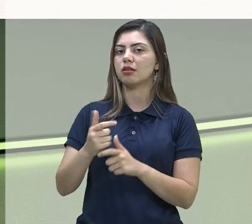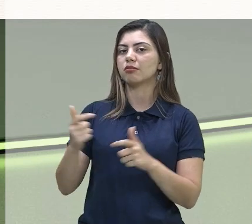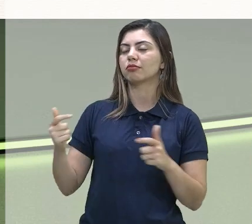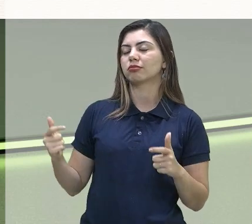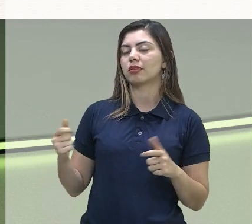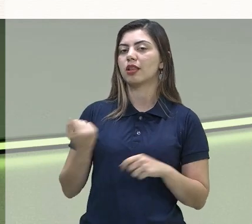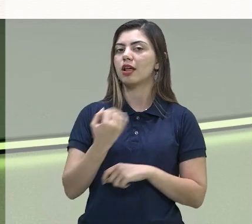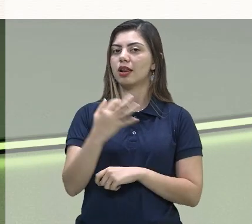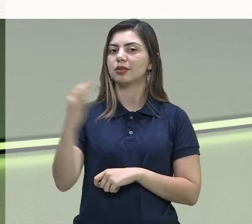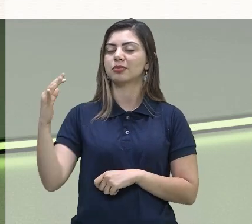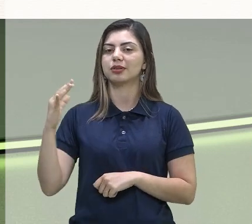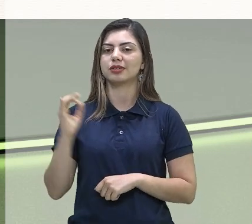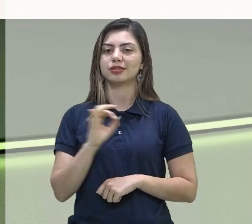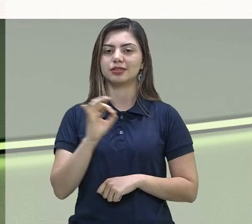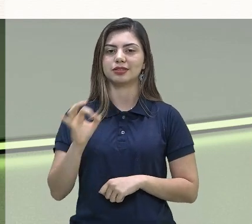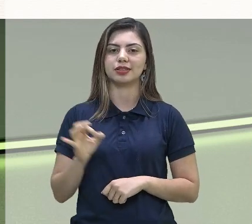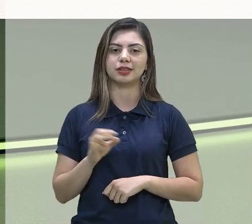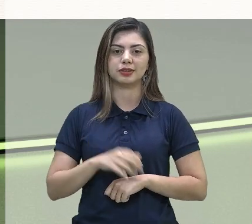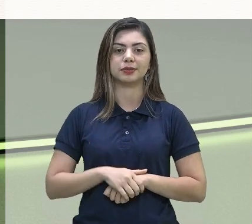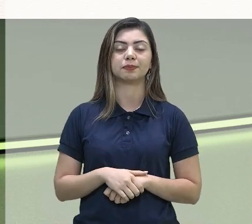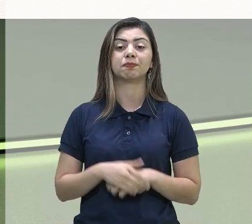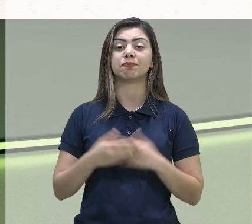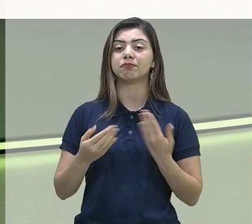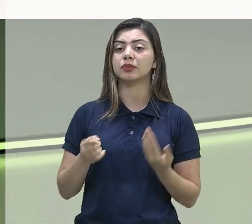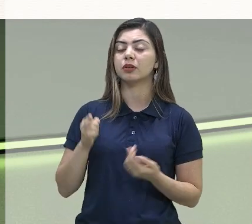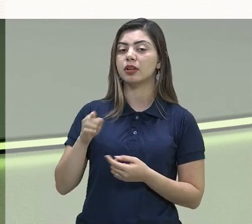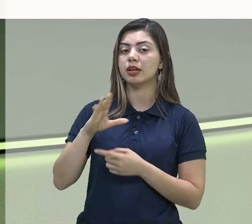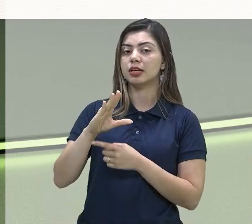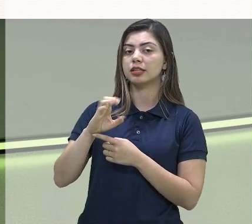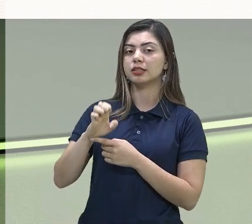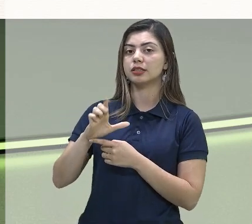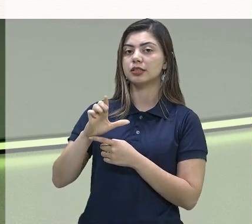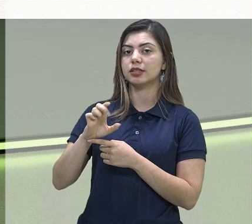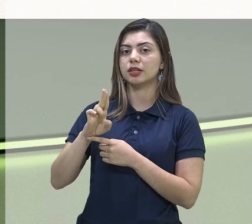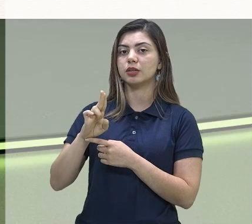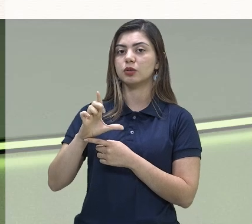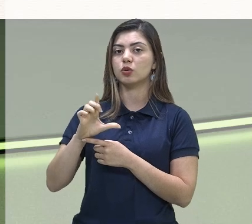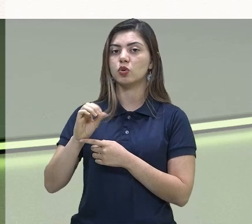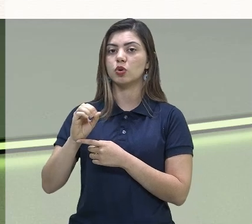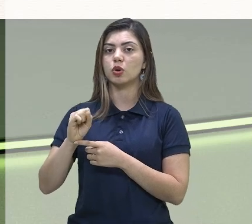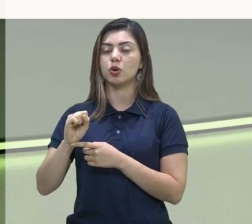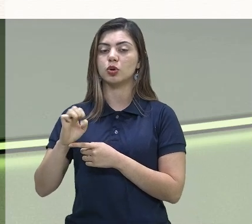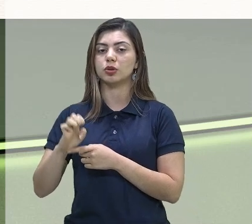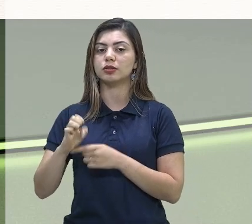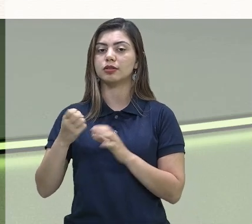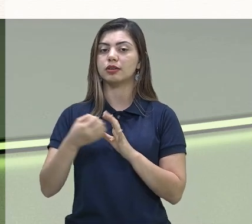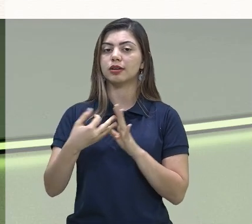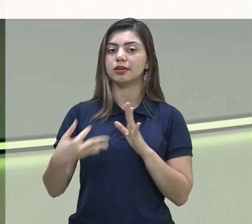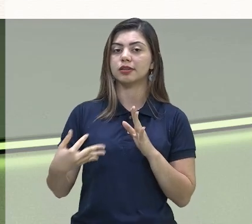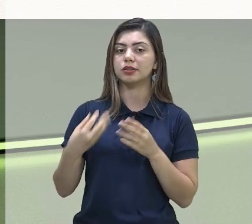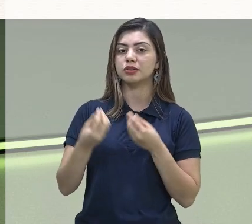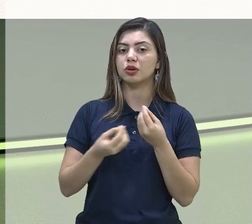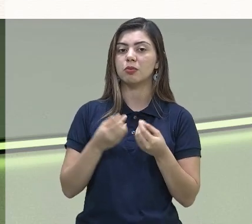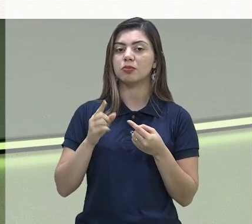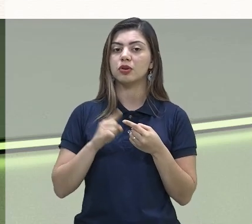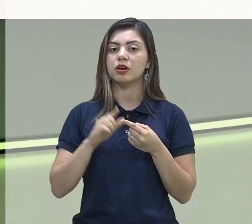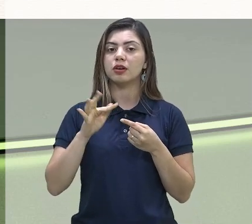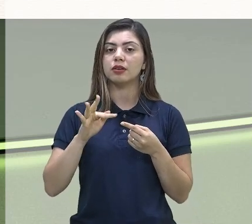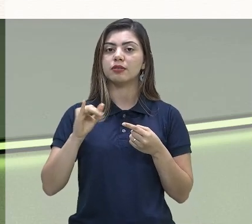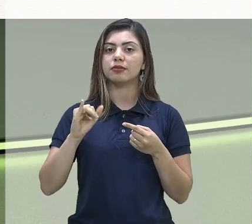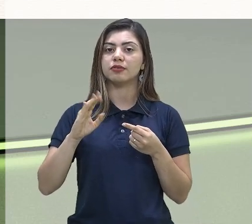né? A celulose, as características, ela é fibrosa, ela é